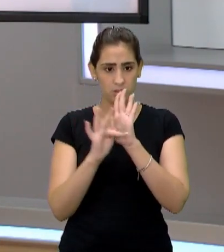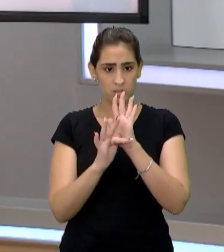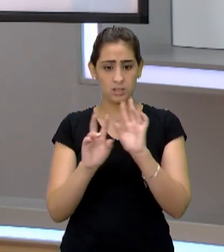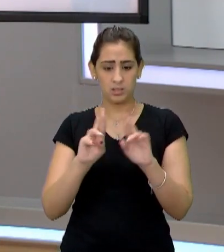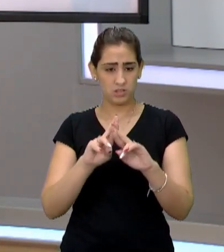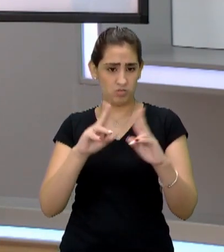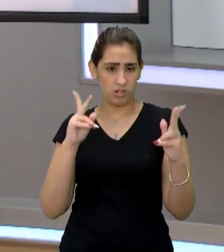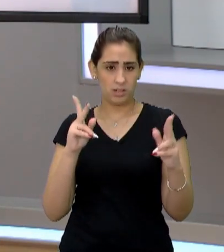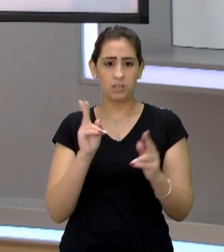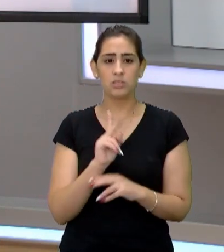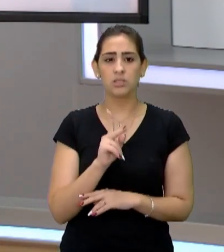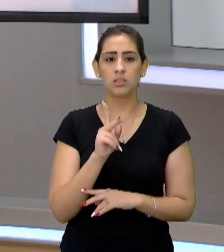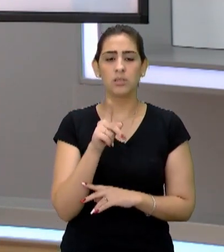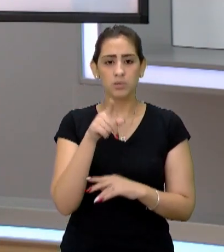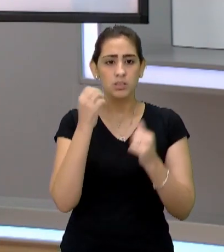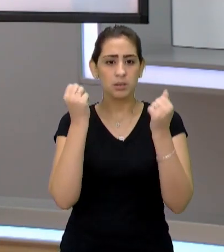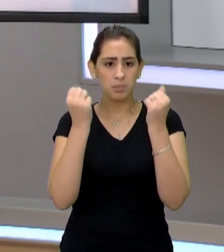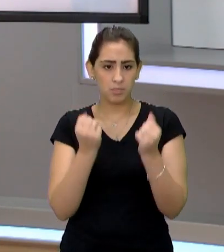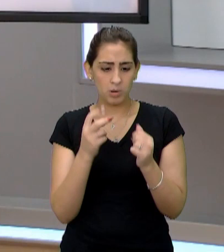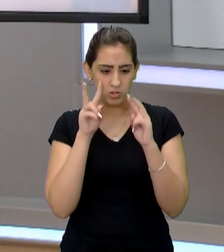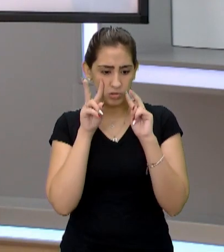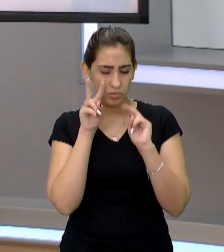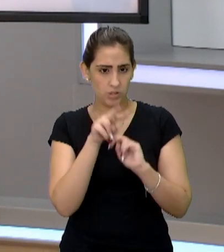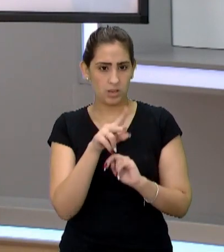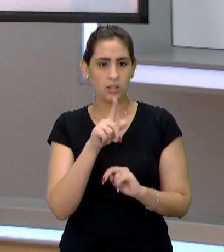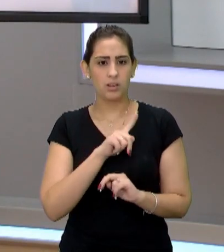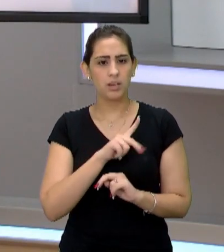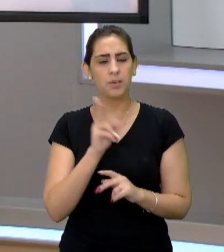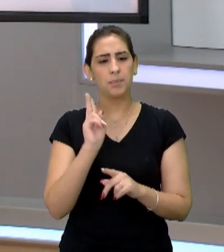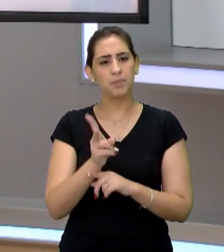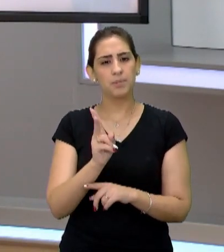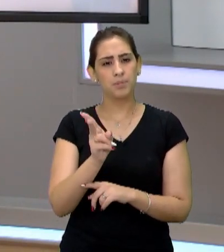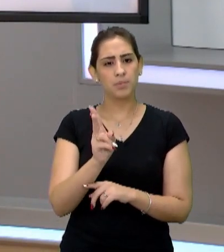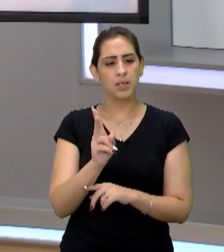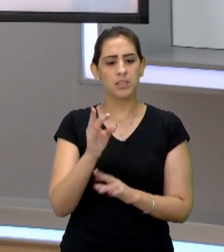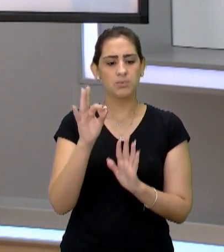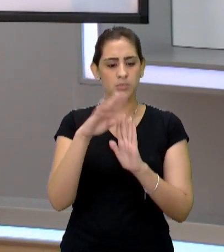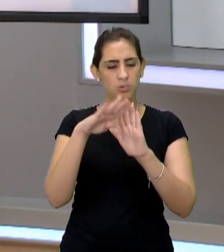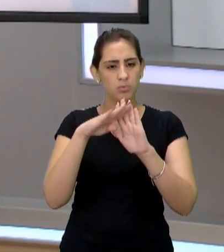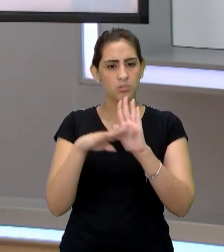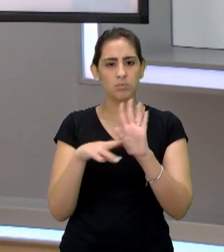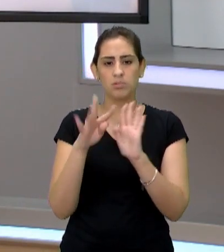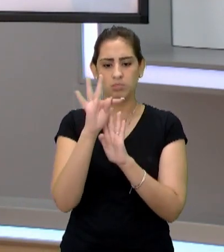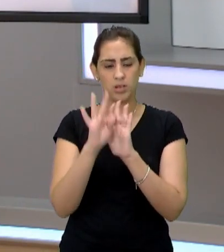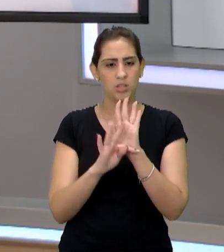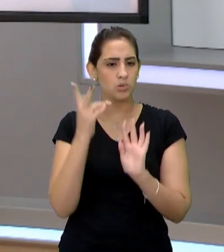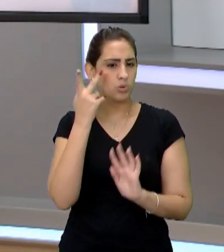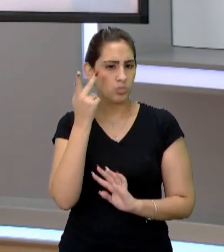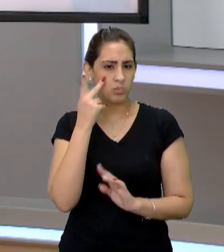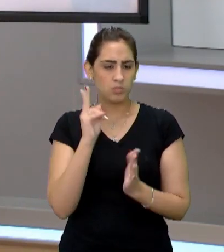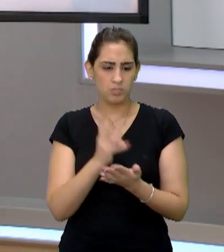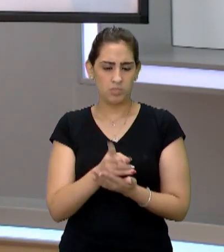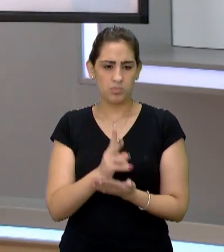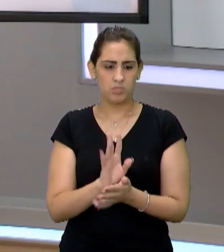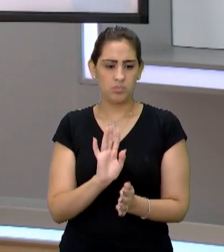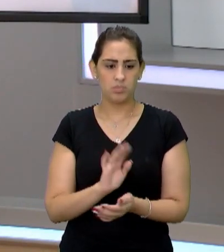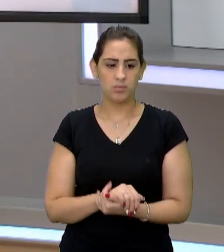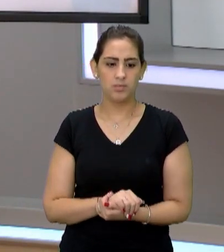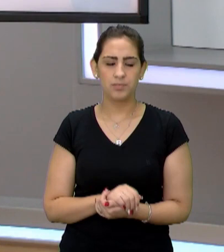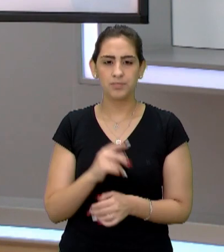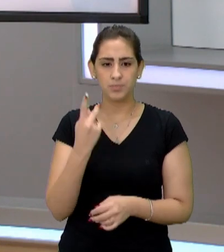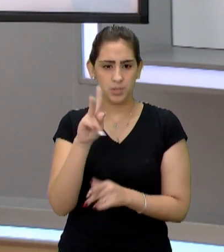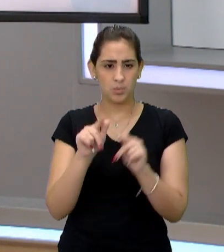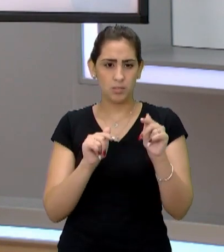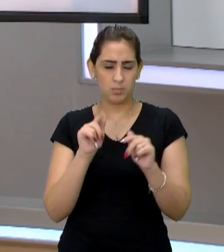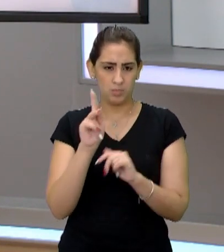ser diferente, você com certeza vão ter os mesmos descritores na sua prova. Então, peça aí orientação para o seu